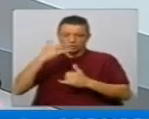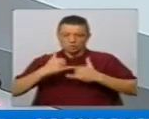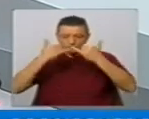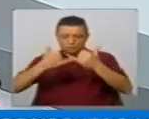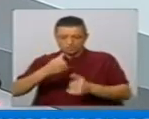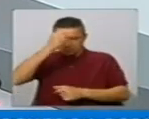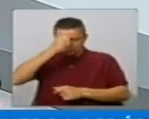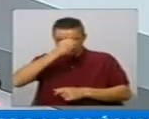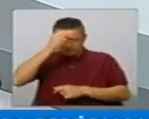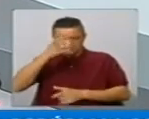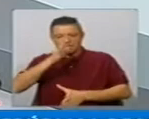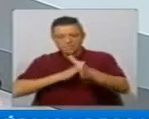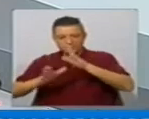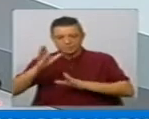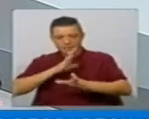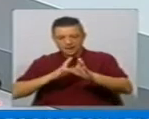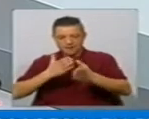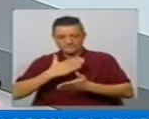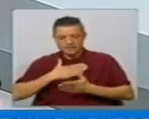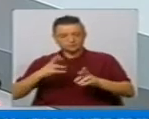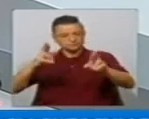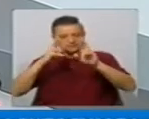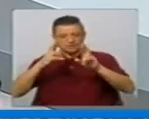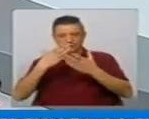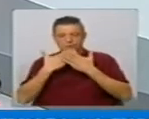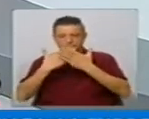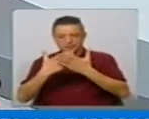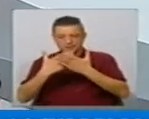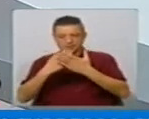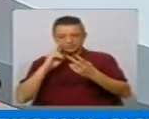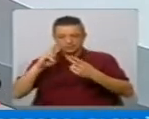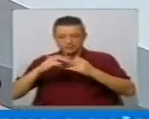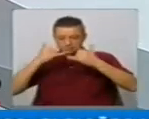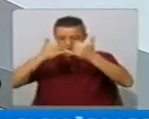já nos podes dizer mais se alguma coisa correu dentro das expectativas. Obrigada, Miguel. Obrigado. Até ao próximo fim de semana.